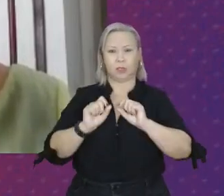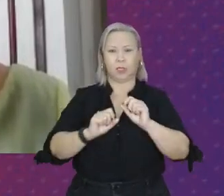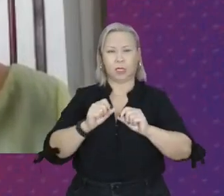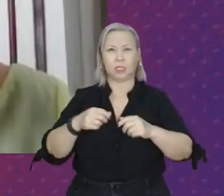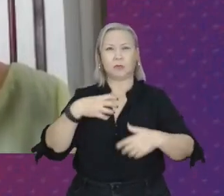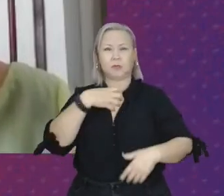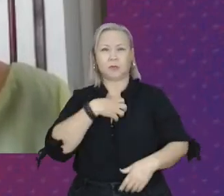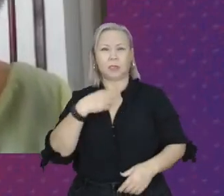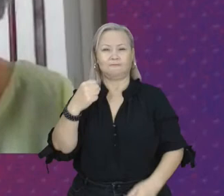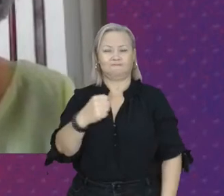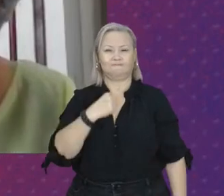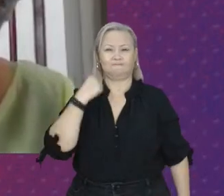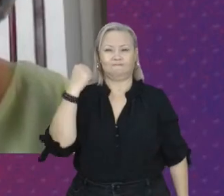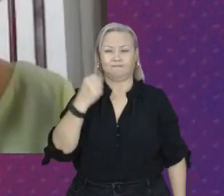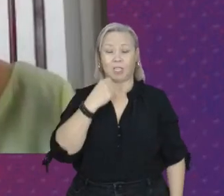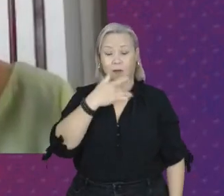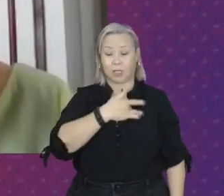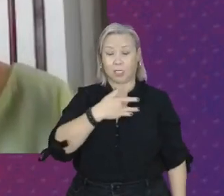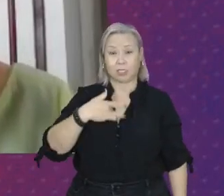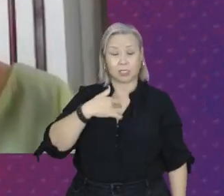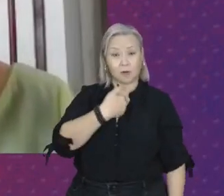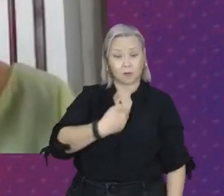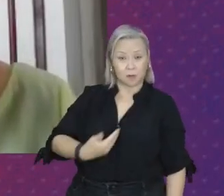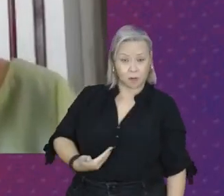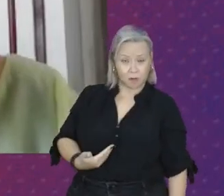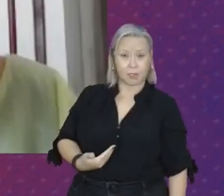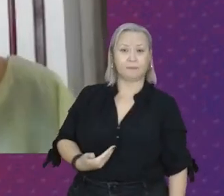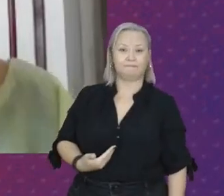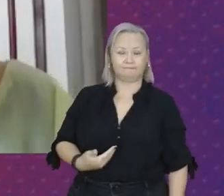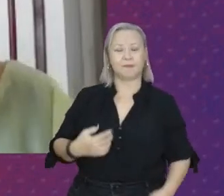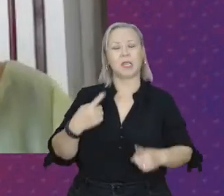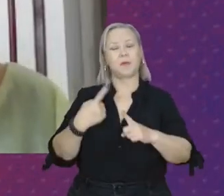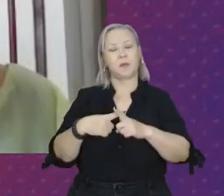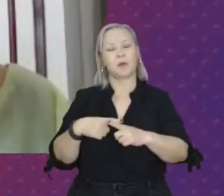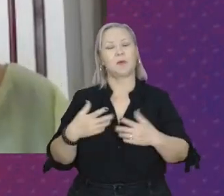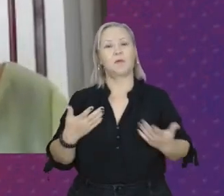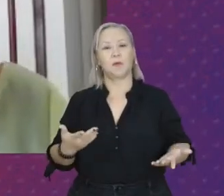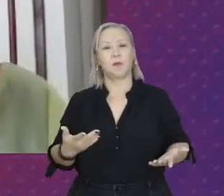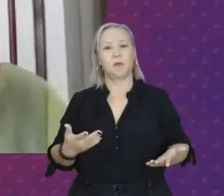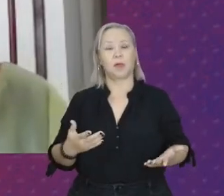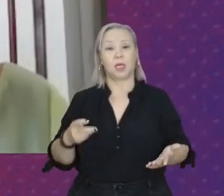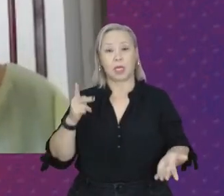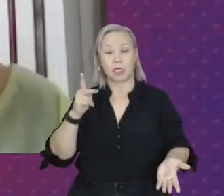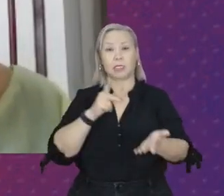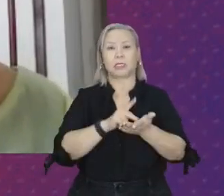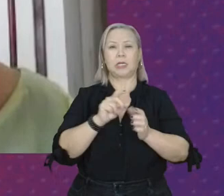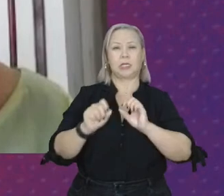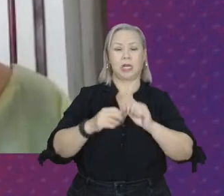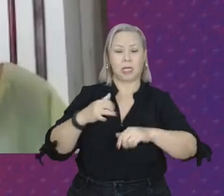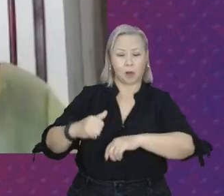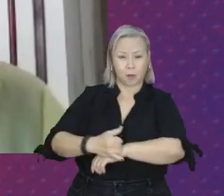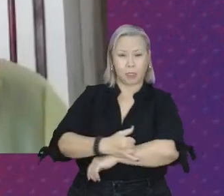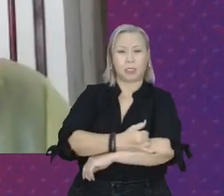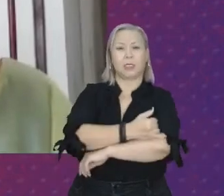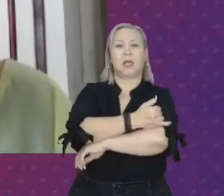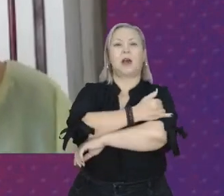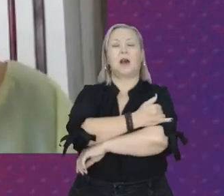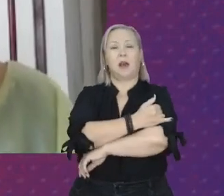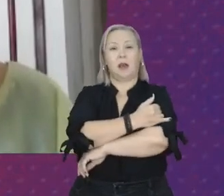situação grave de saúde pública, porque o fenômeno da obesidade, do